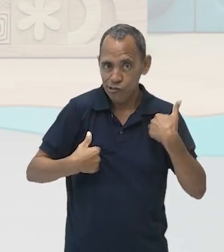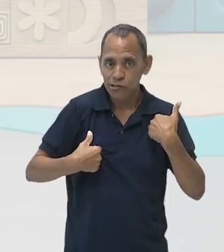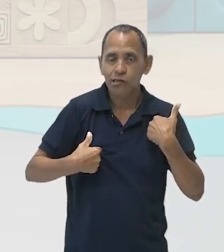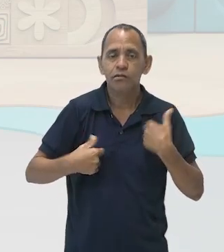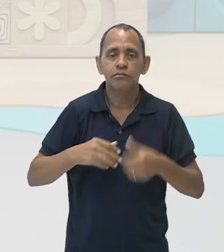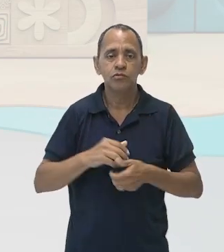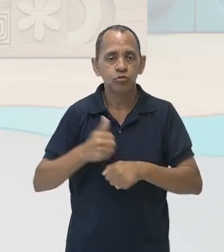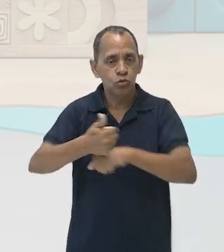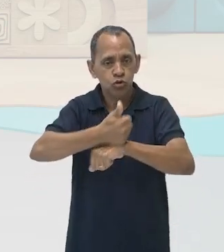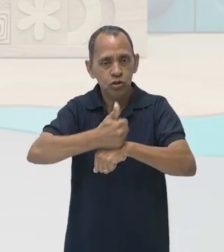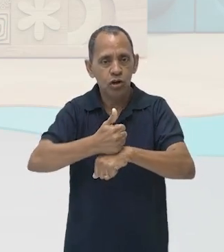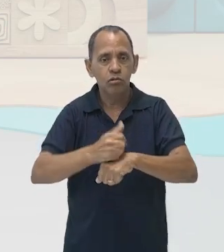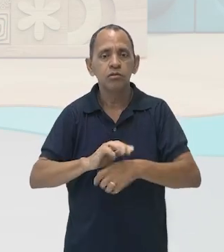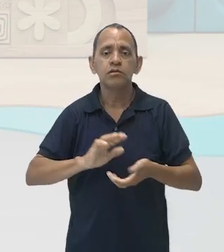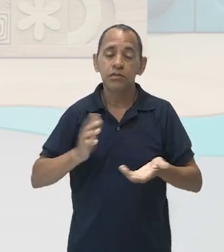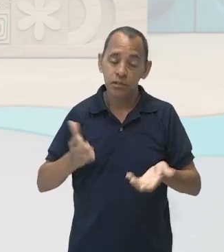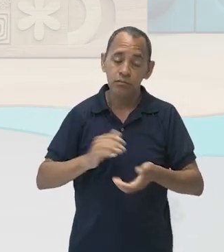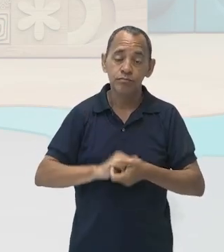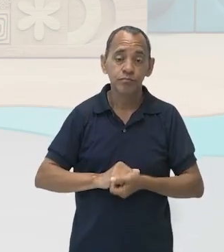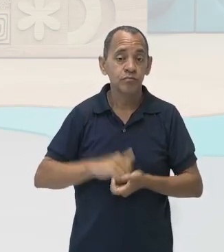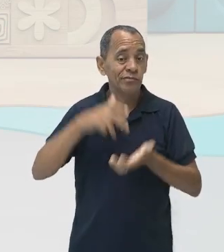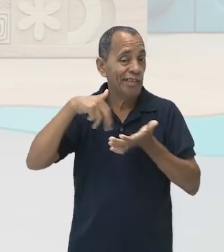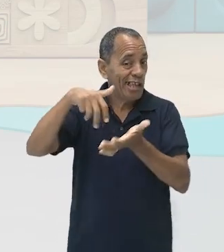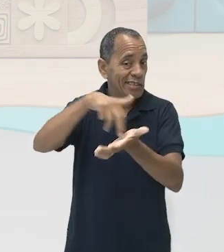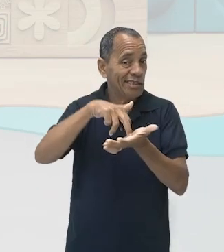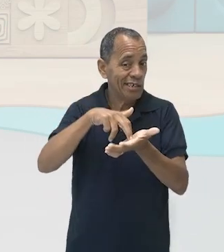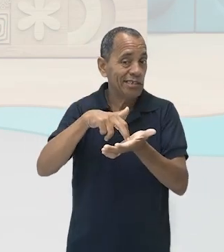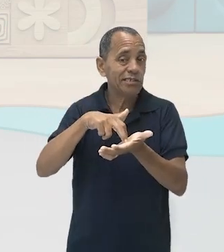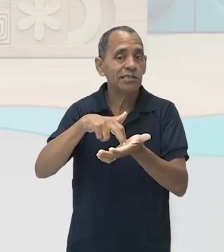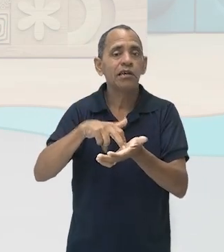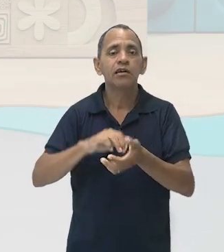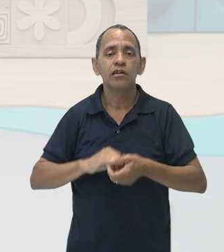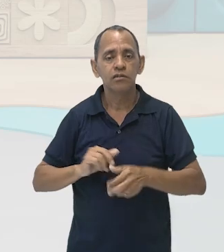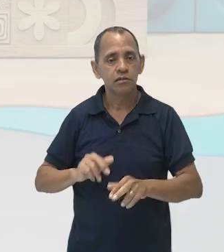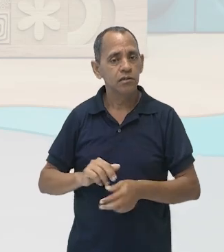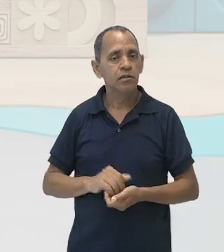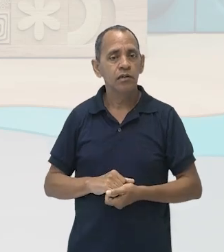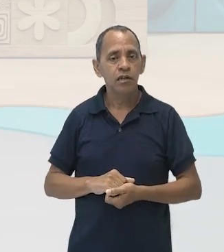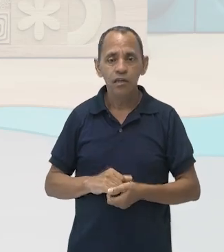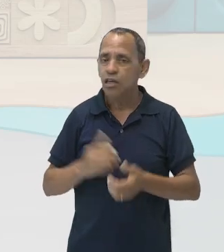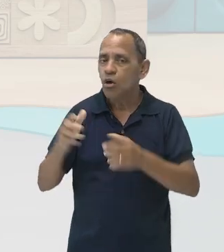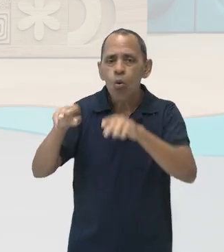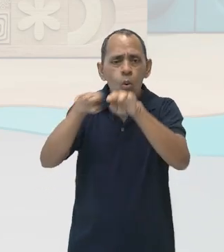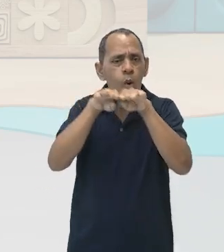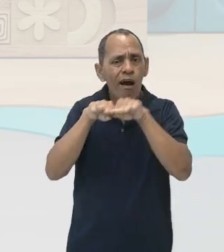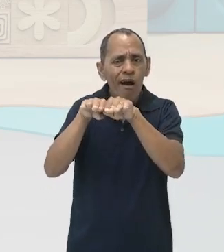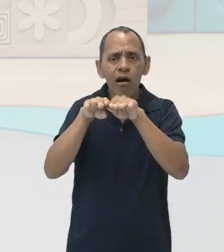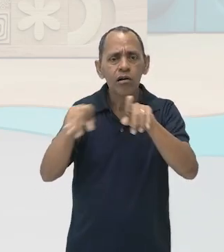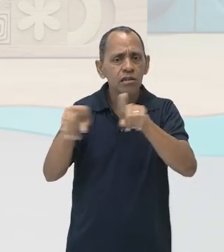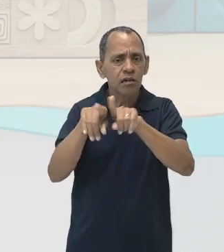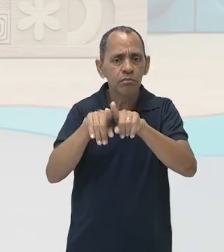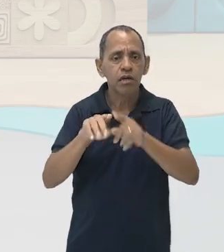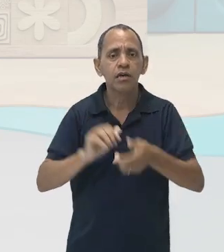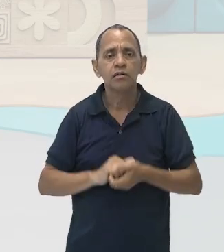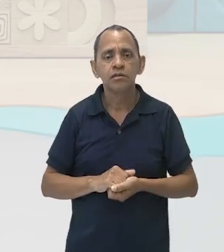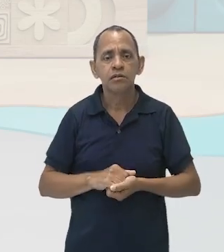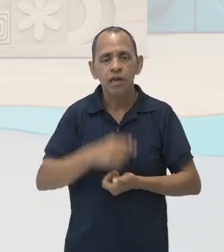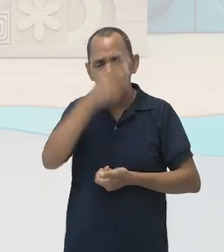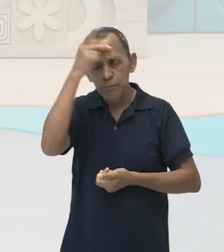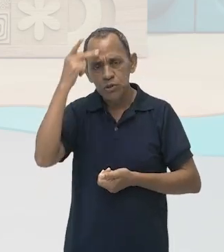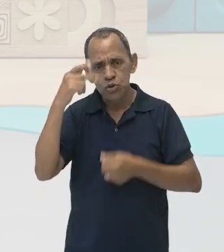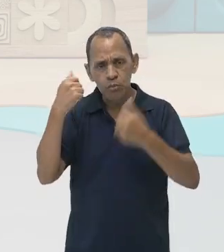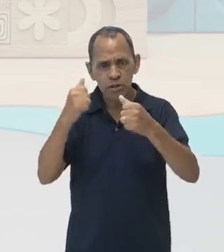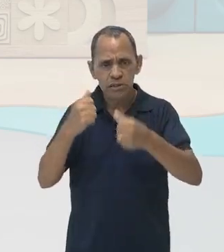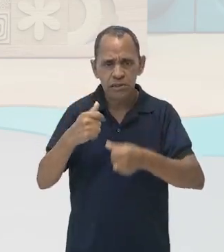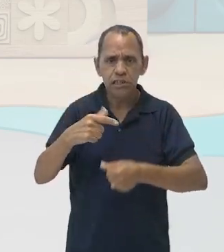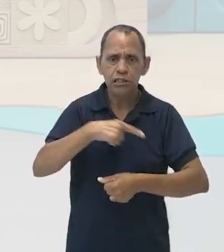diferente. Lá as pessoas acham, que a pessoa precisa ser forte, precisa ter uma outra estrutura corporal, assim